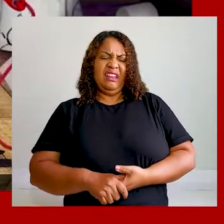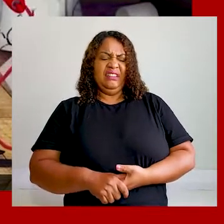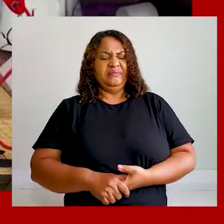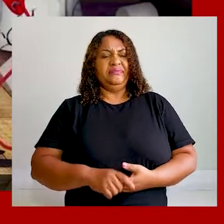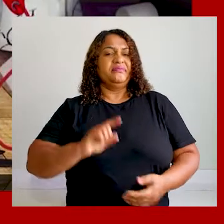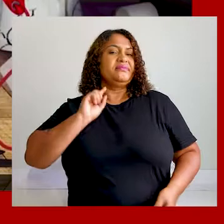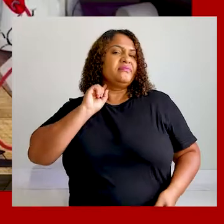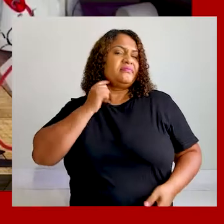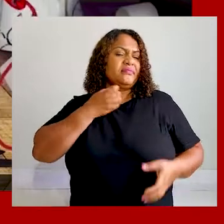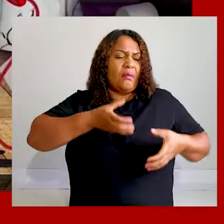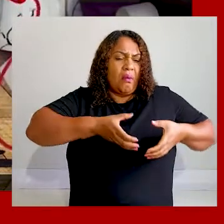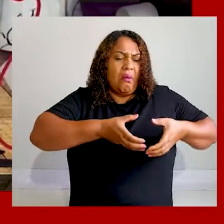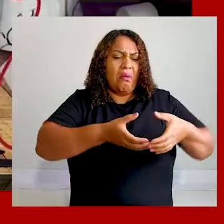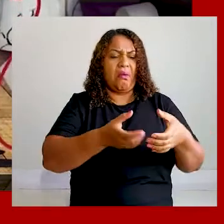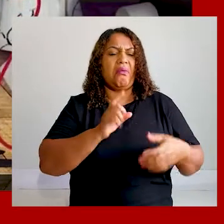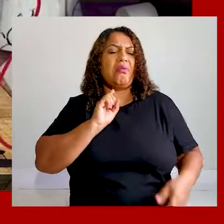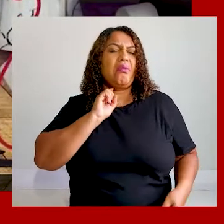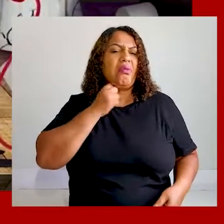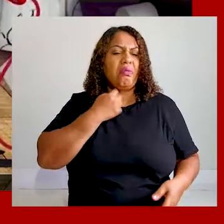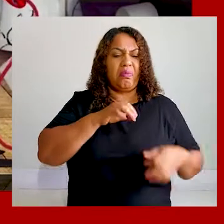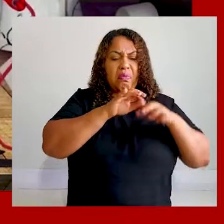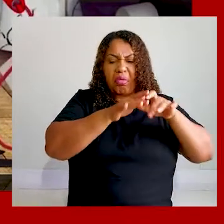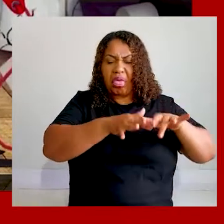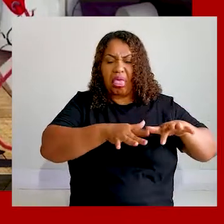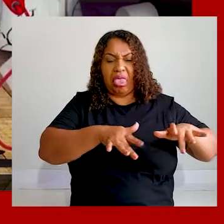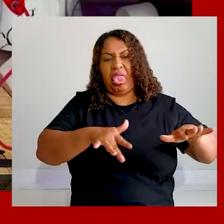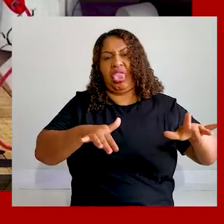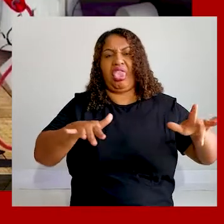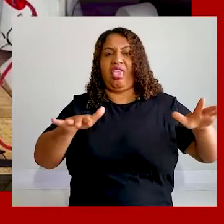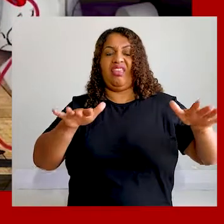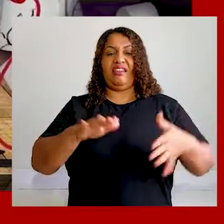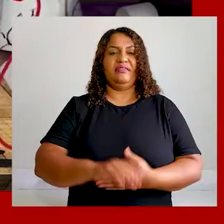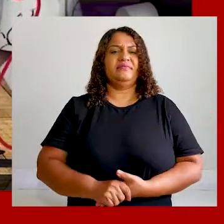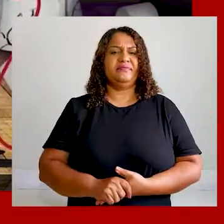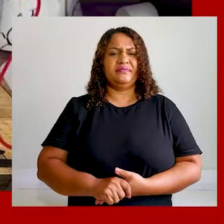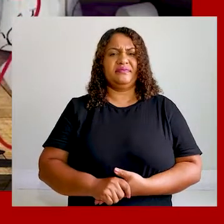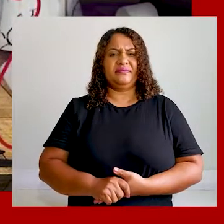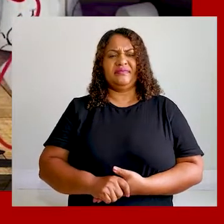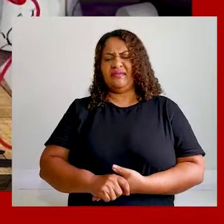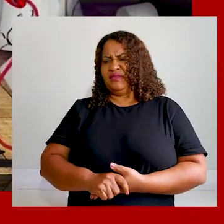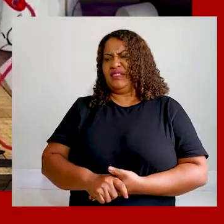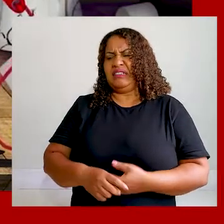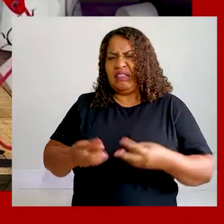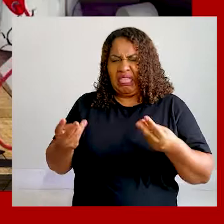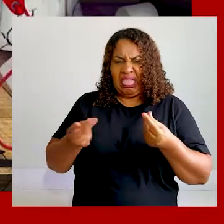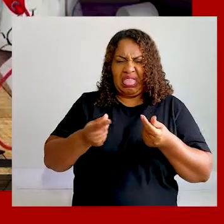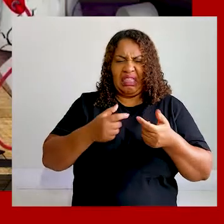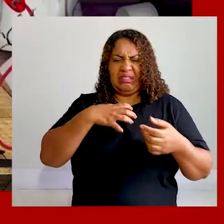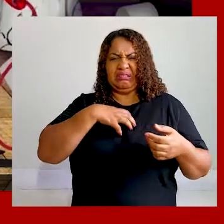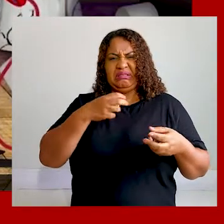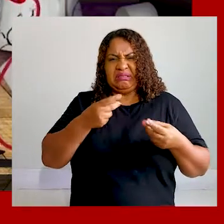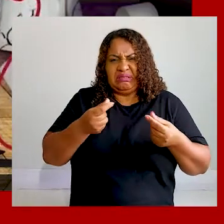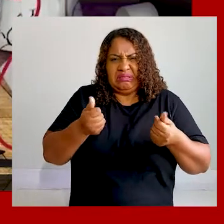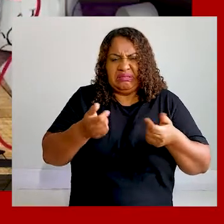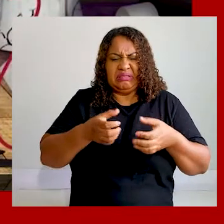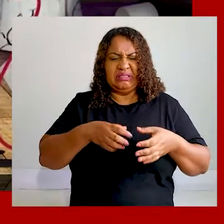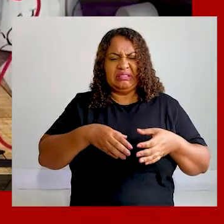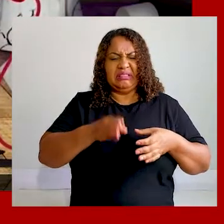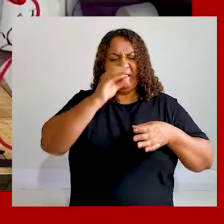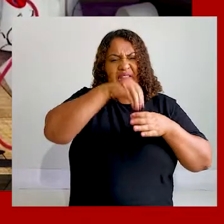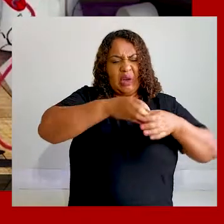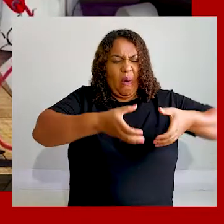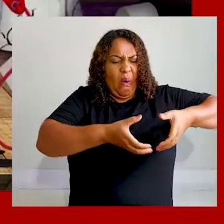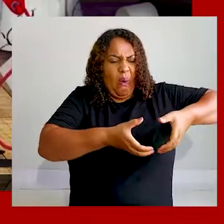Era o esgoto que estava por toda parte. Sua fala gosmenta vinha de